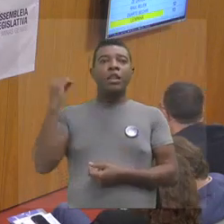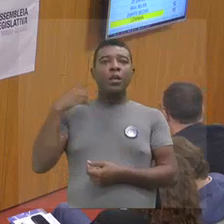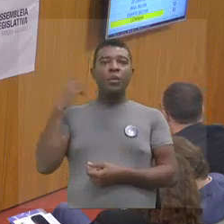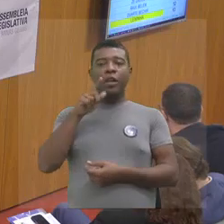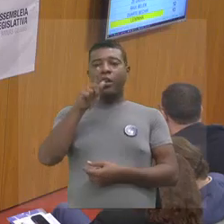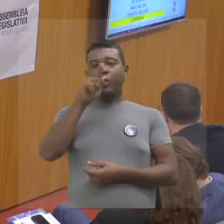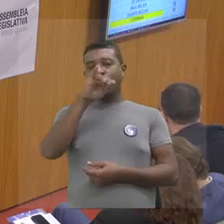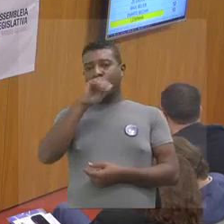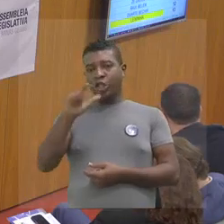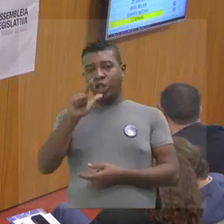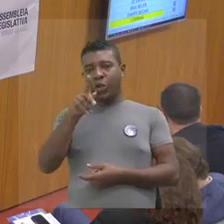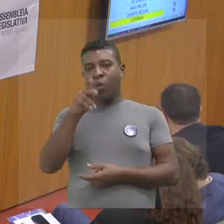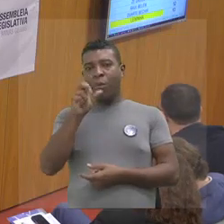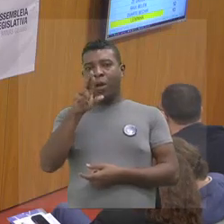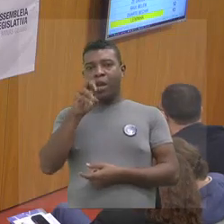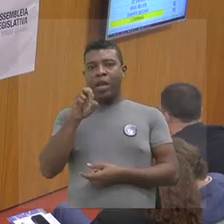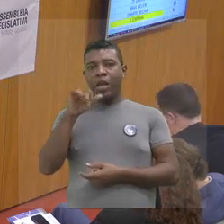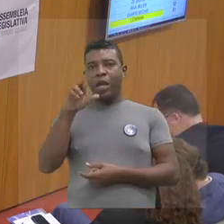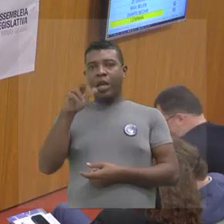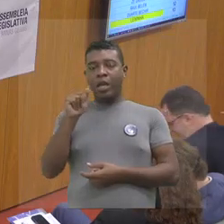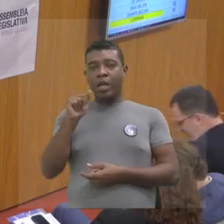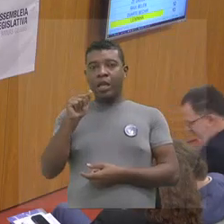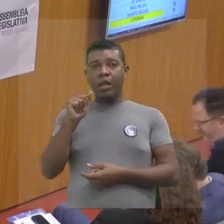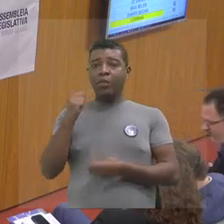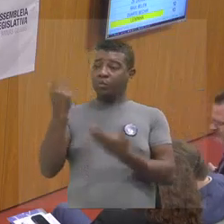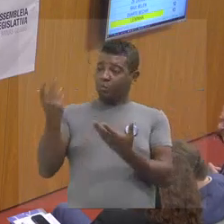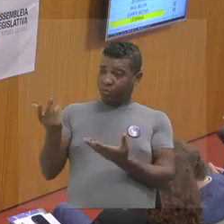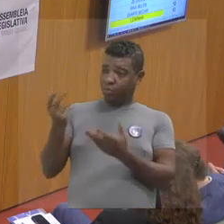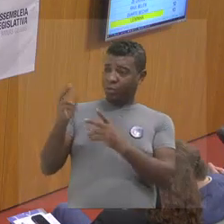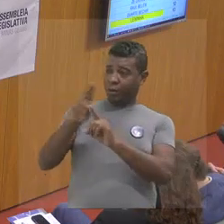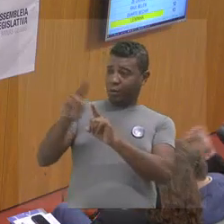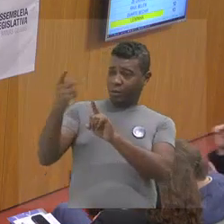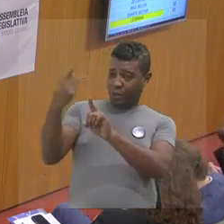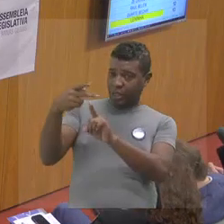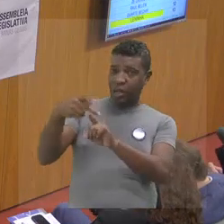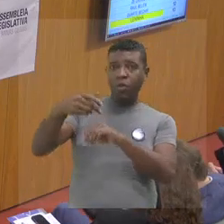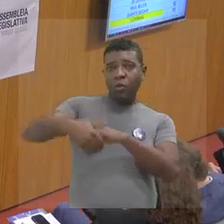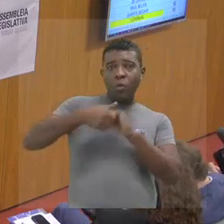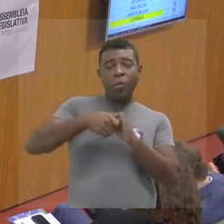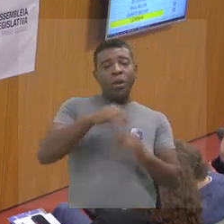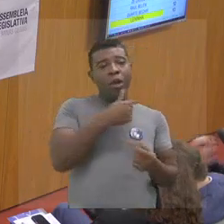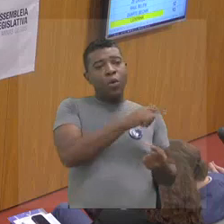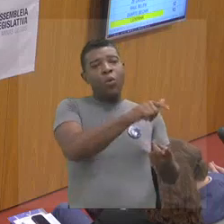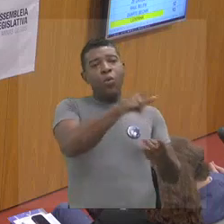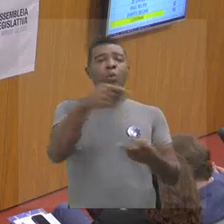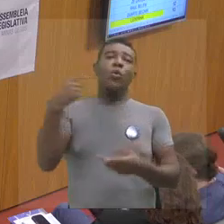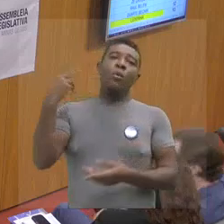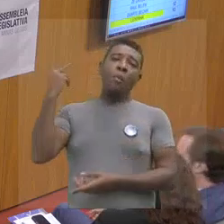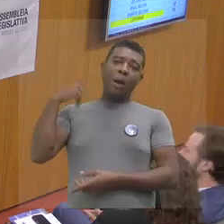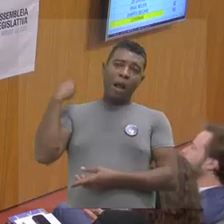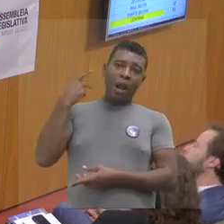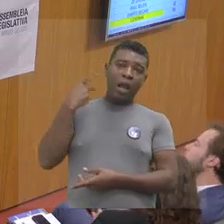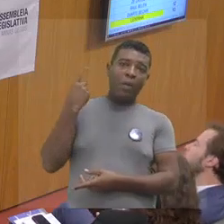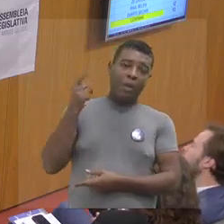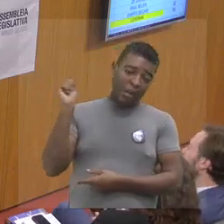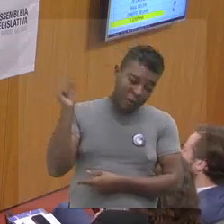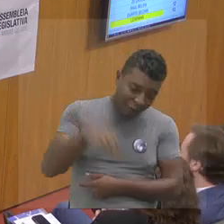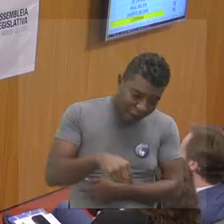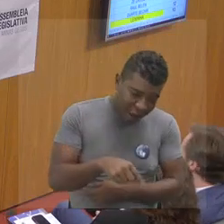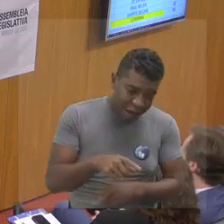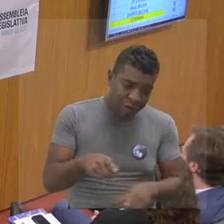e através de vocês eu comentar todos os demais parlamentares que estão aqui que já passaram e através da secretária Marília